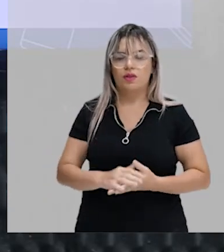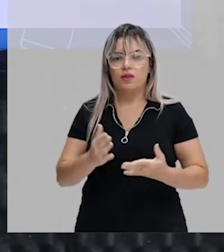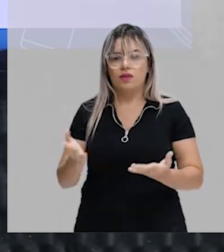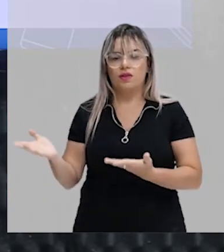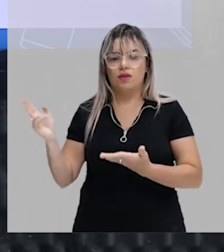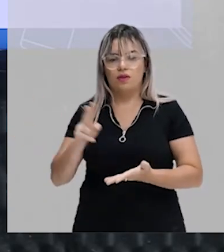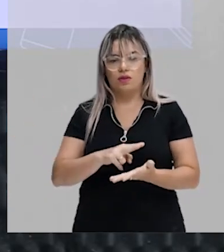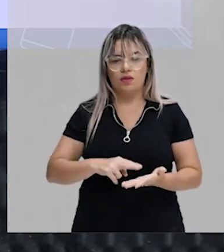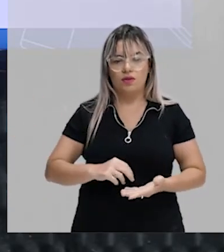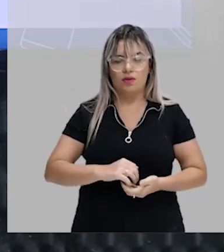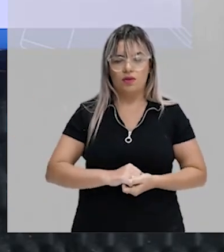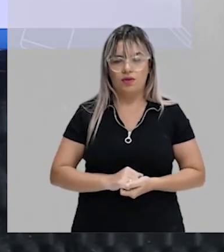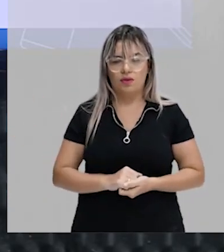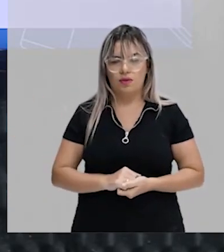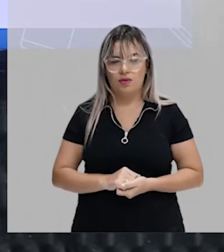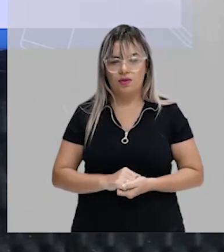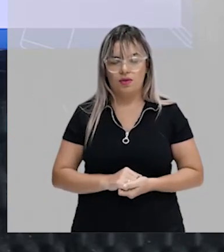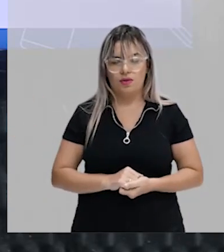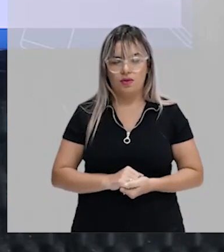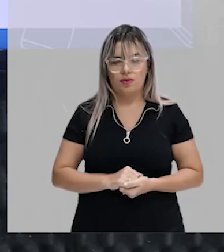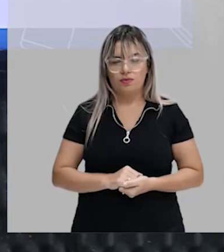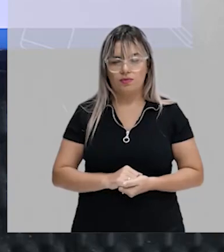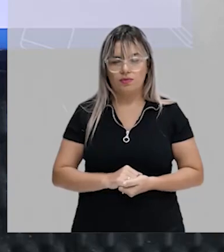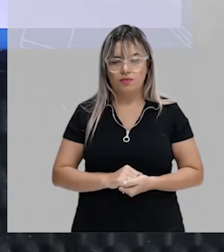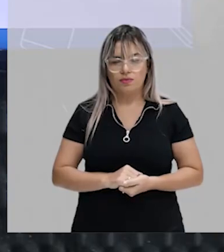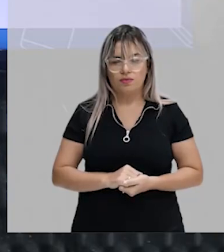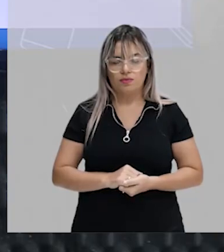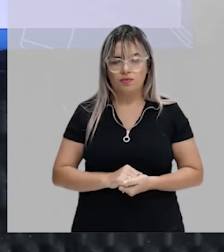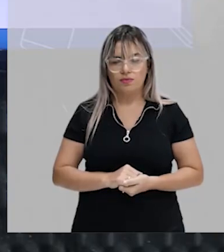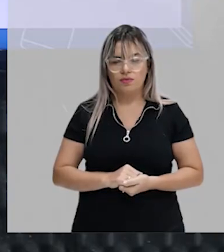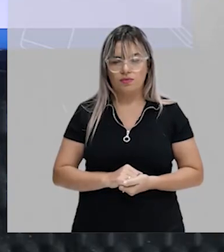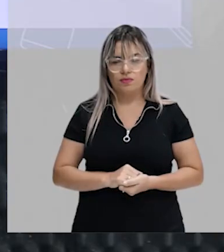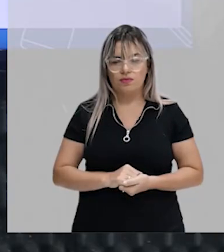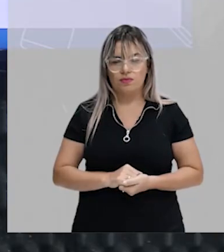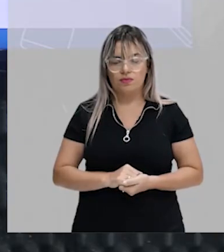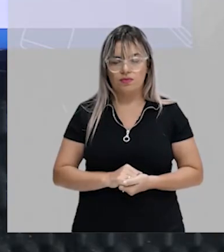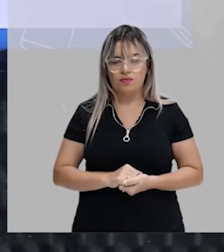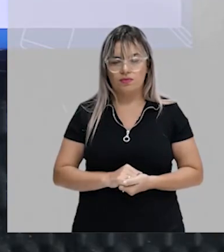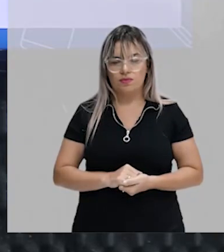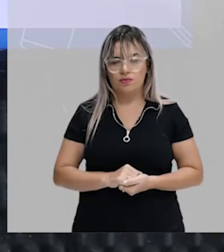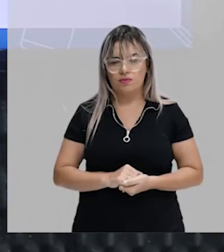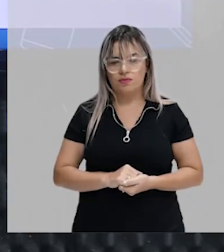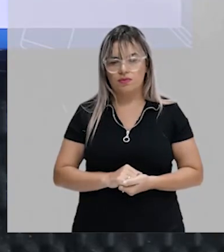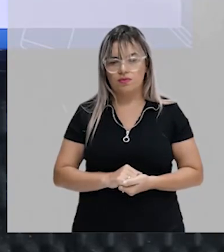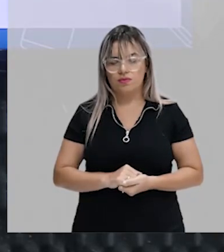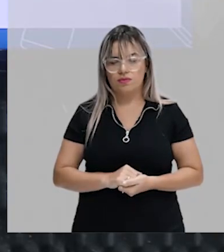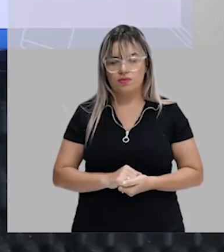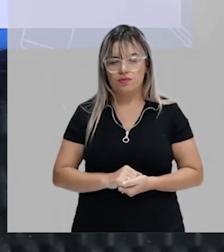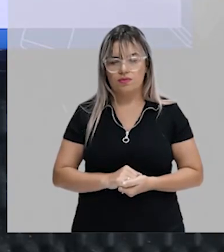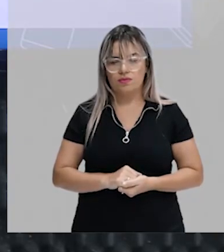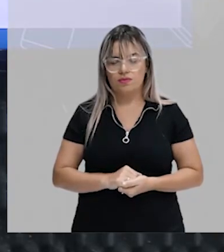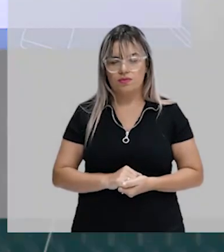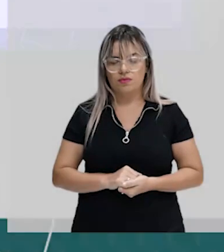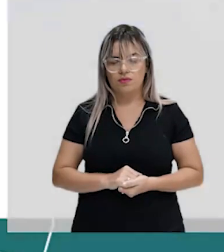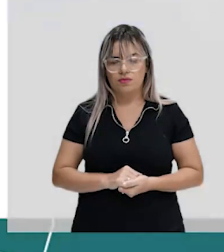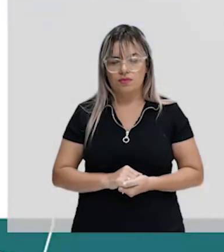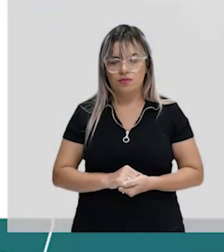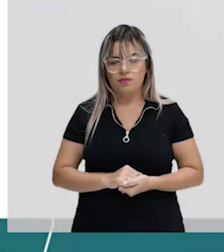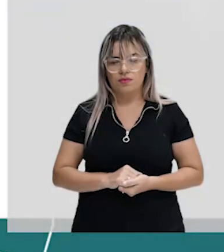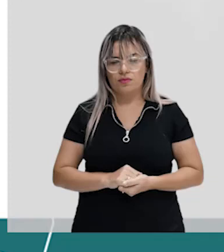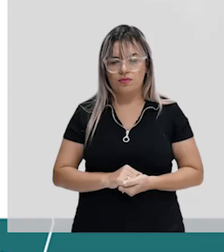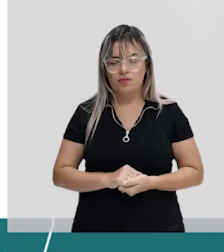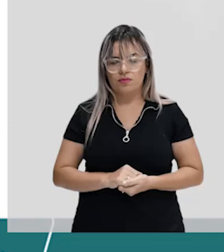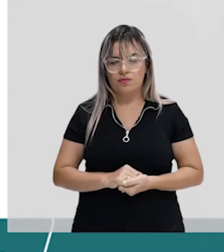Ora direis ouvir estrelas, certo, perdeste o senso, e eu vos direi, no entanto, que para ouvi-las muitas vezes desperto e